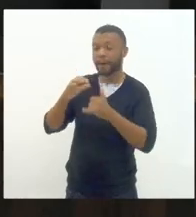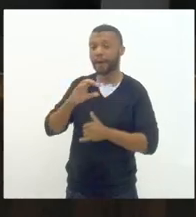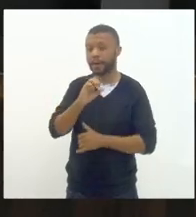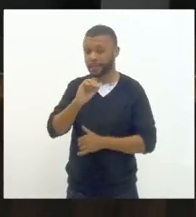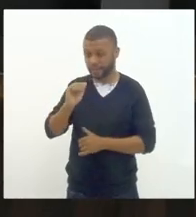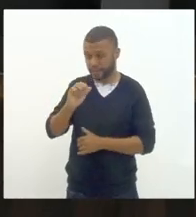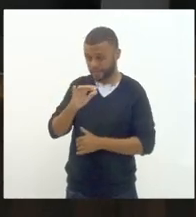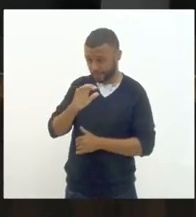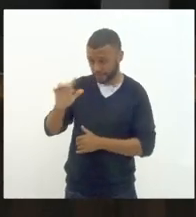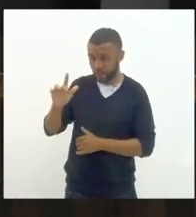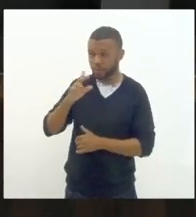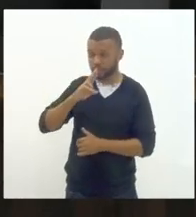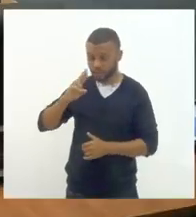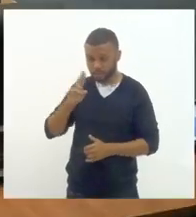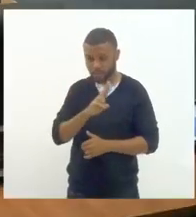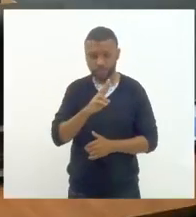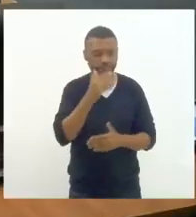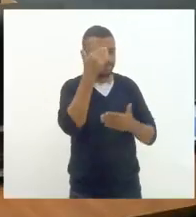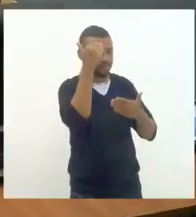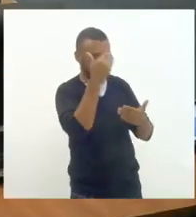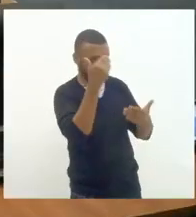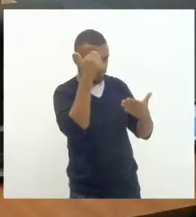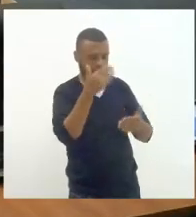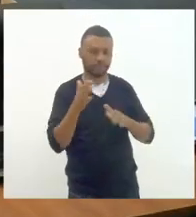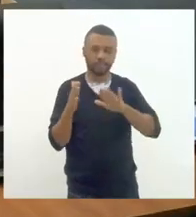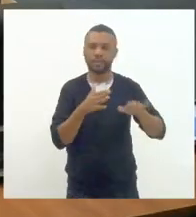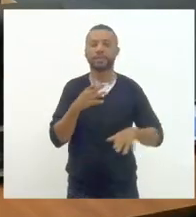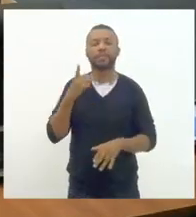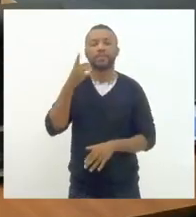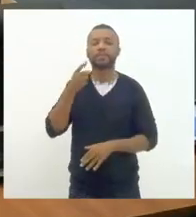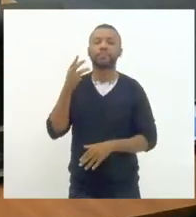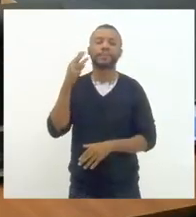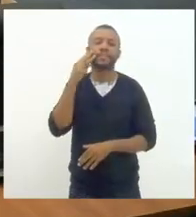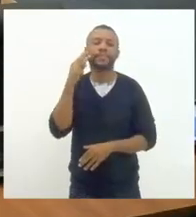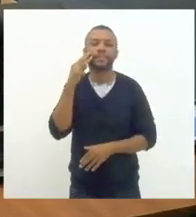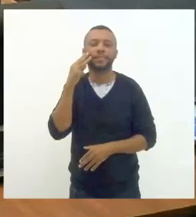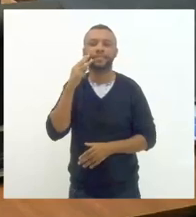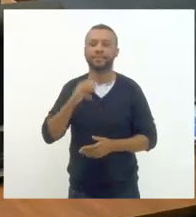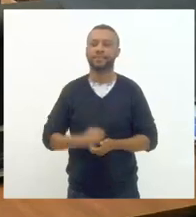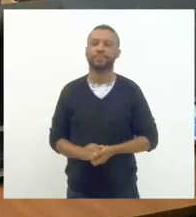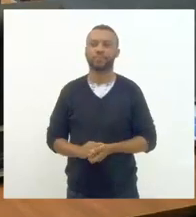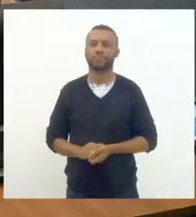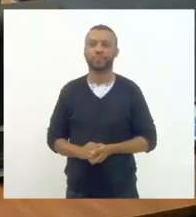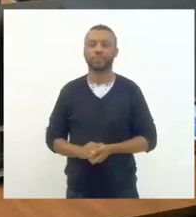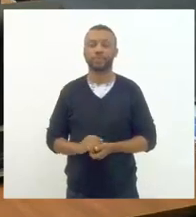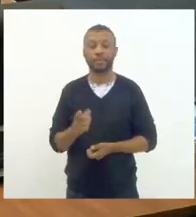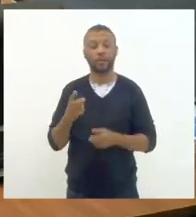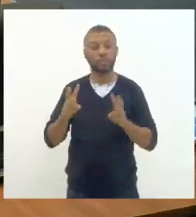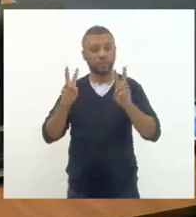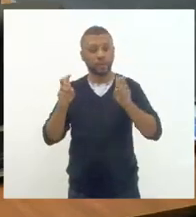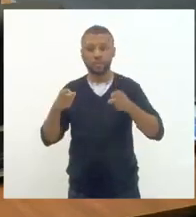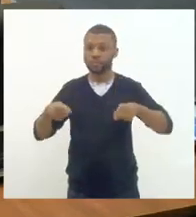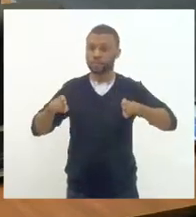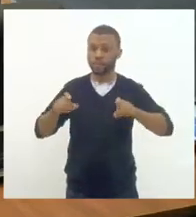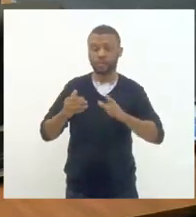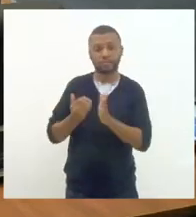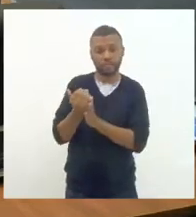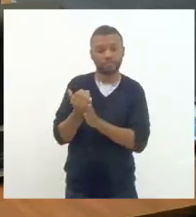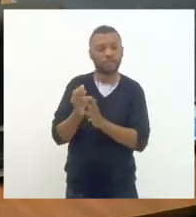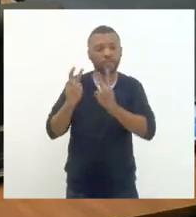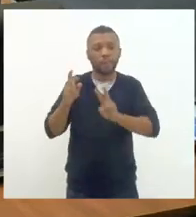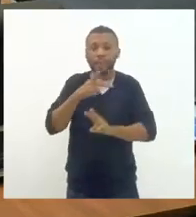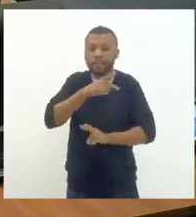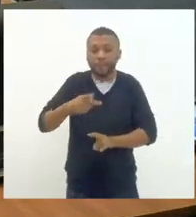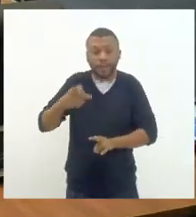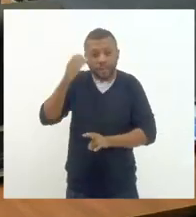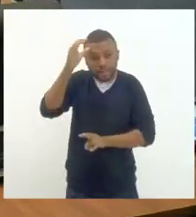resposta a Vossa Excelência. Agradeço, presidente. Deputado Valdeir Carneiro. Sobre esse tema no expediente inicial, sob a presidência da deputada